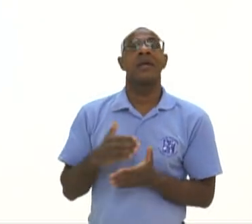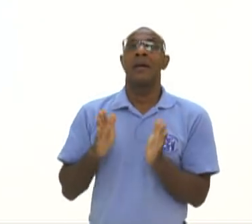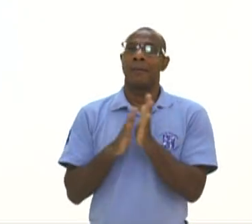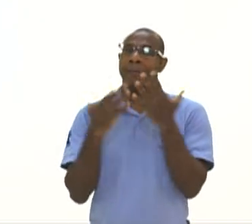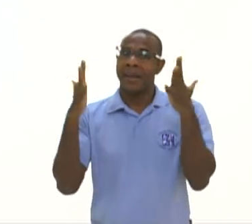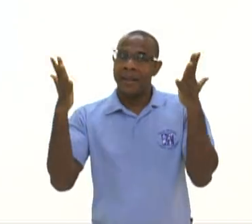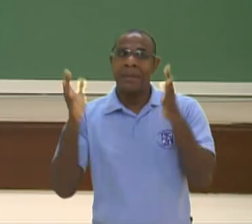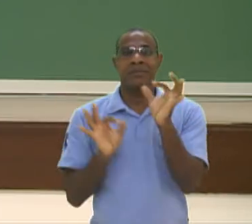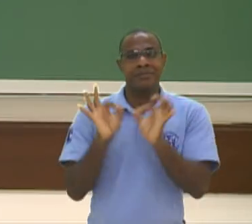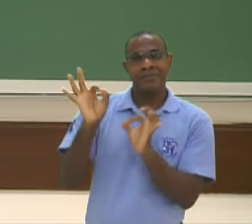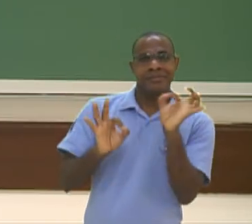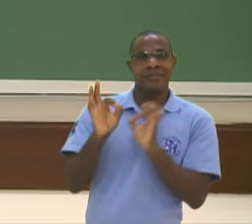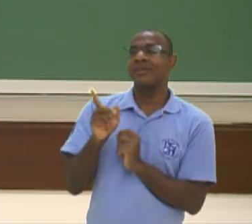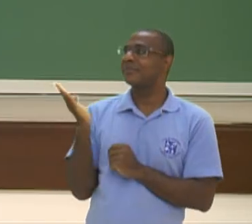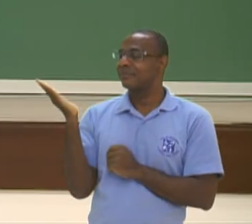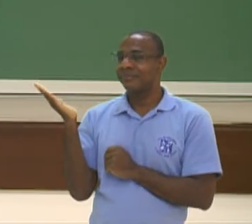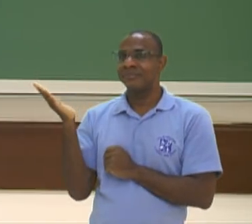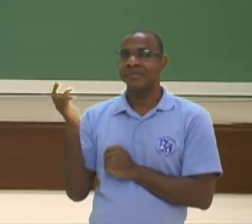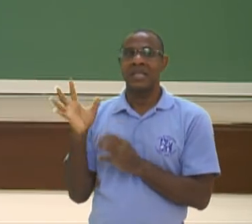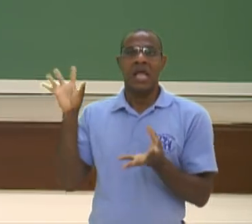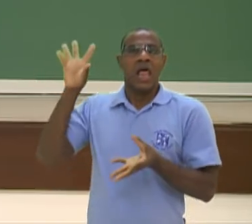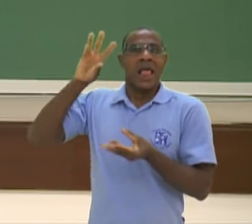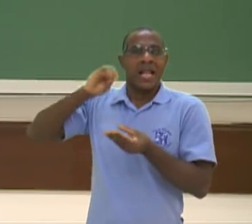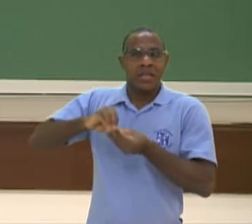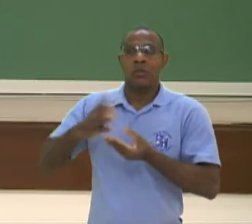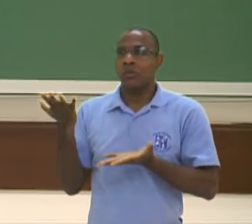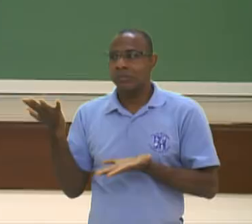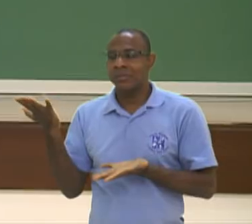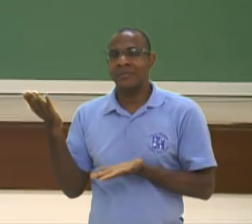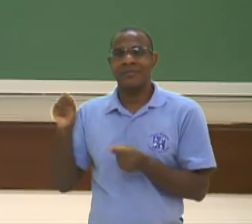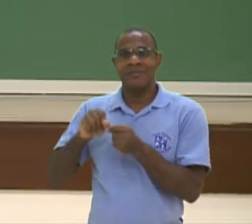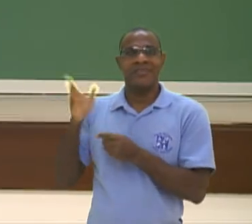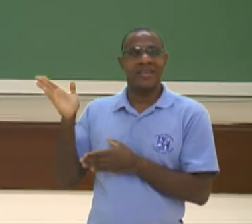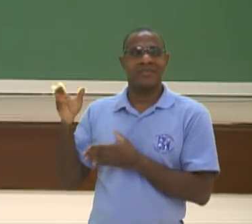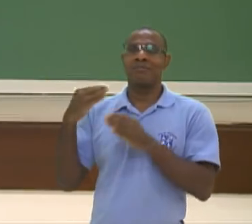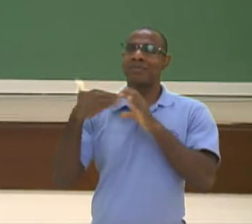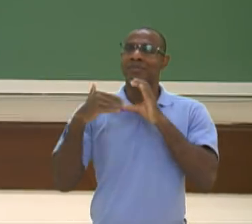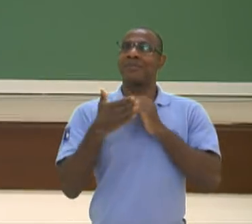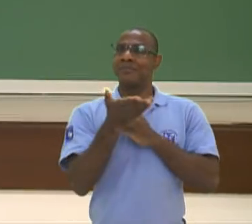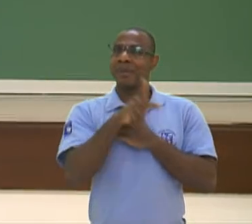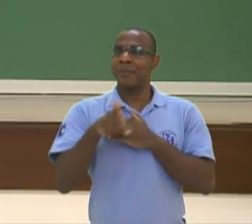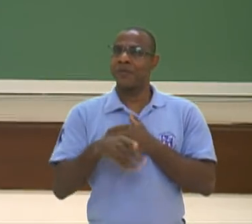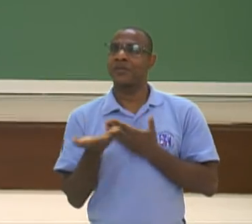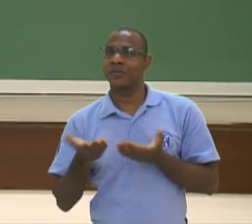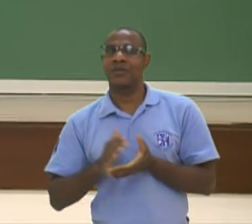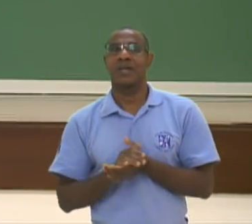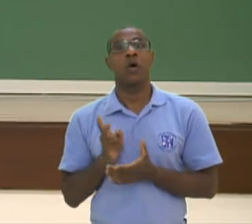todo esse capricho, por esses resumos lindos aí, né? Continuem assim, que